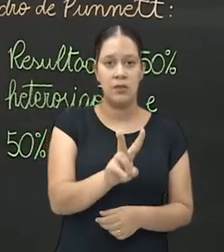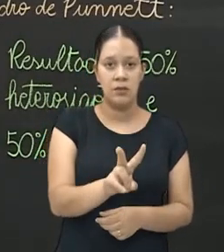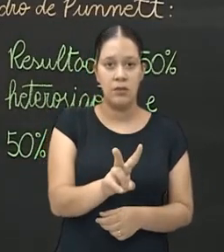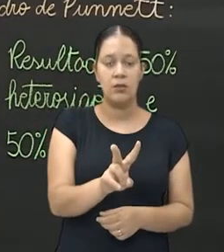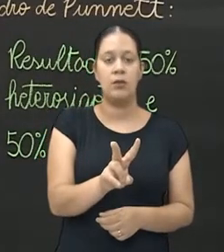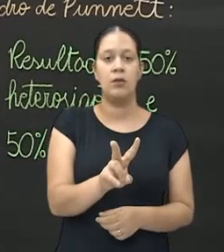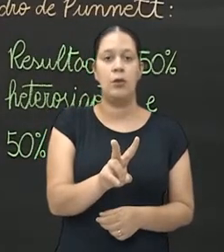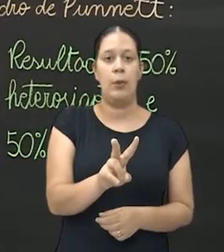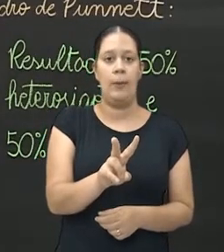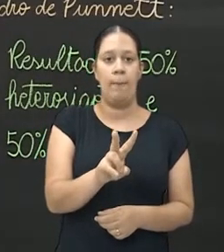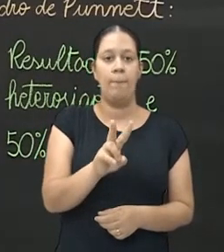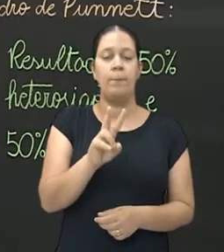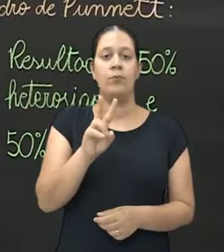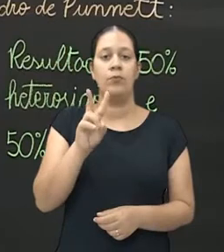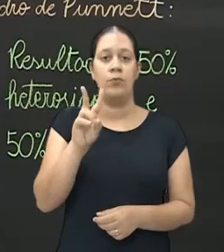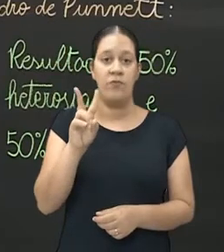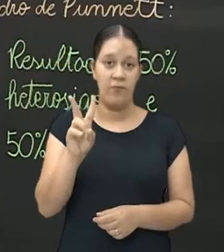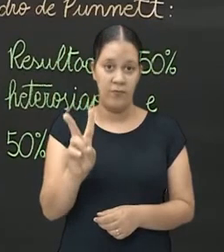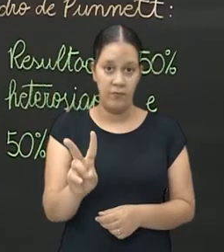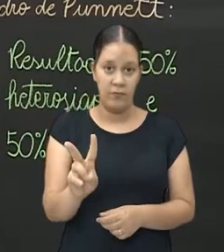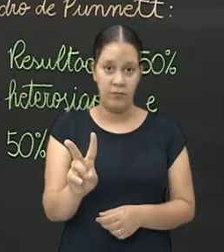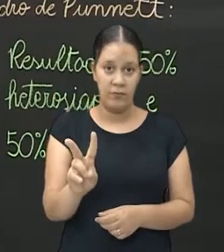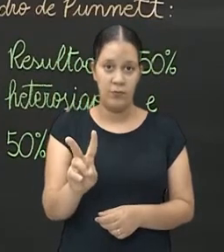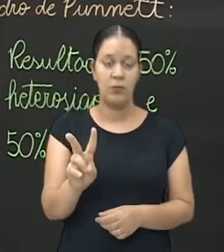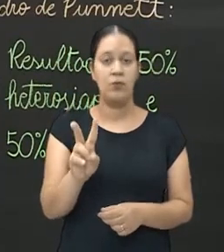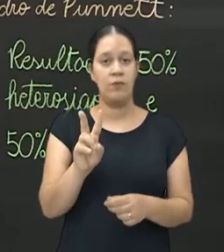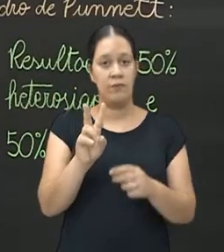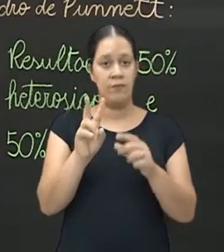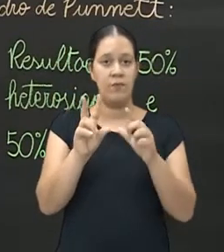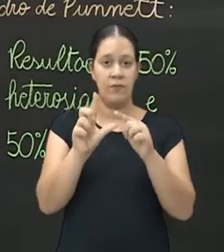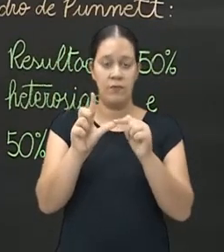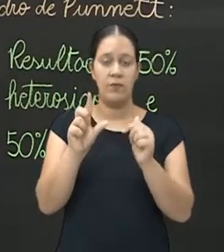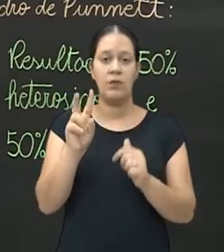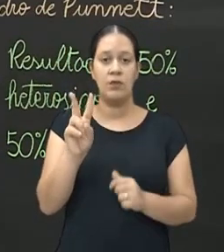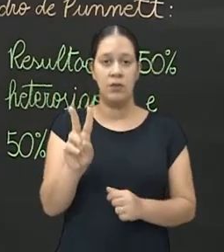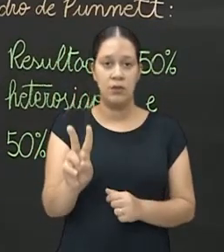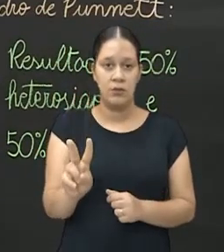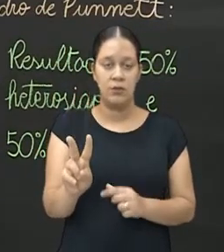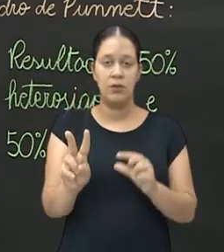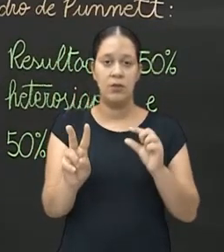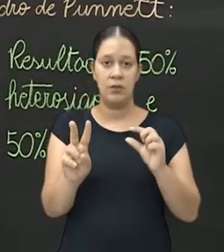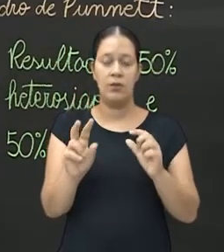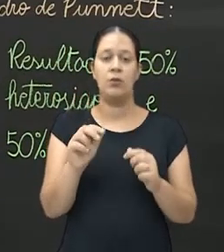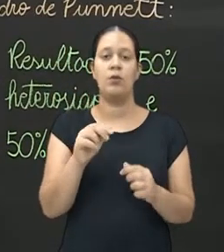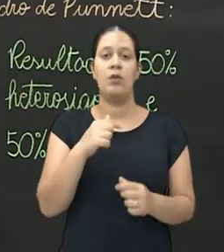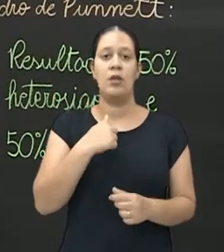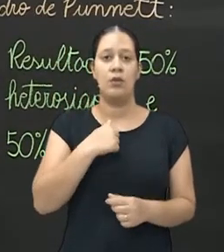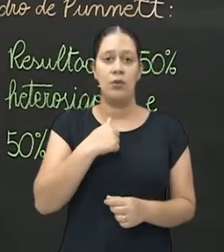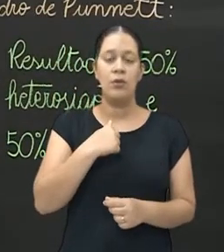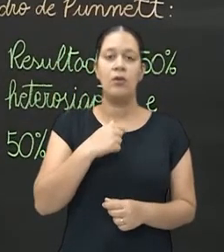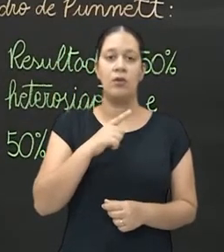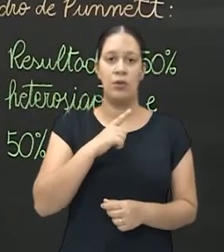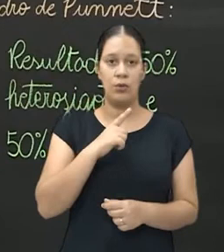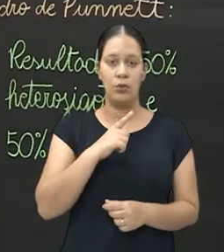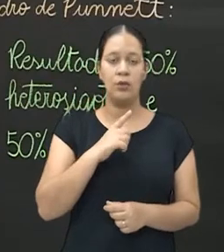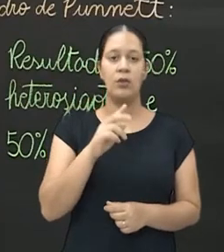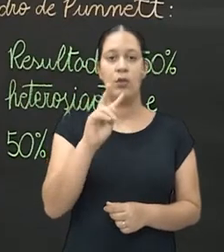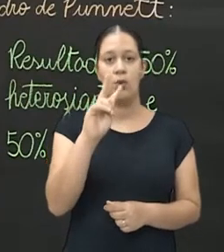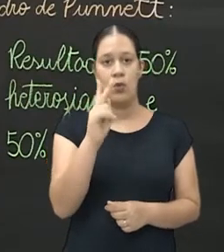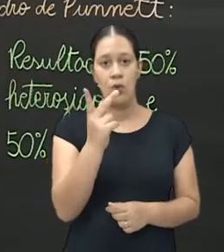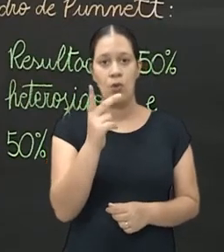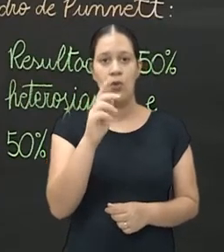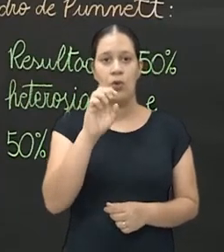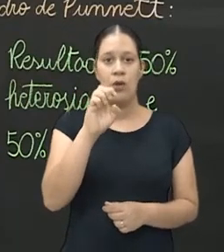tá aqui, cadê ele aqui? Um Vzão e um Vzinho, eu falo que eu tenho a condição de hétero significa